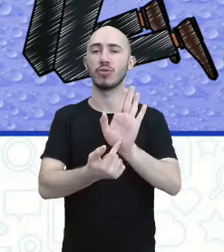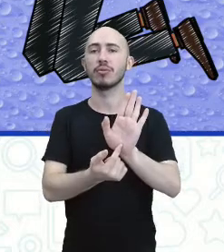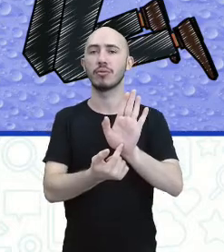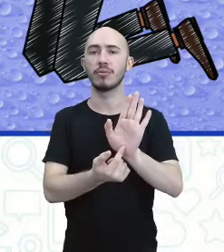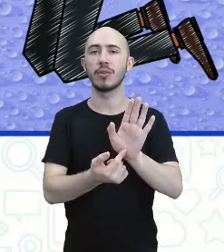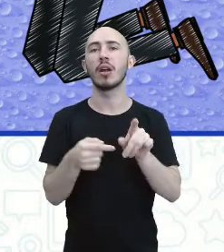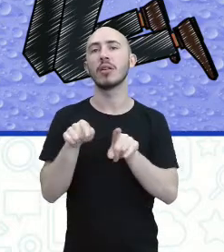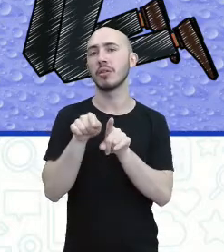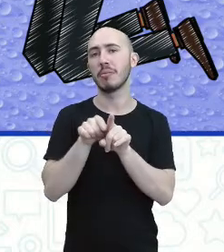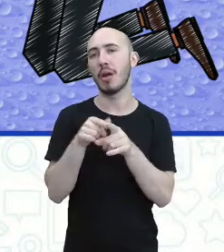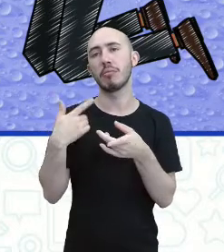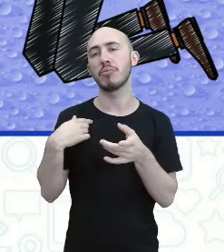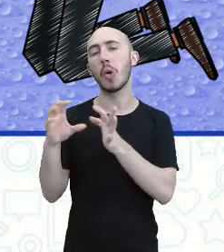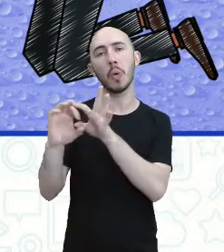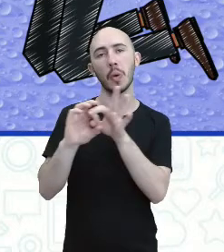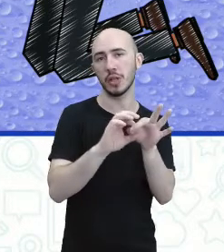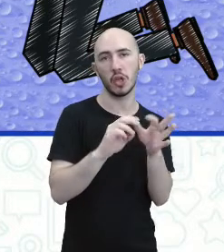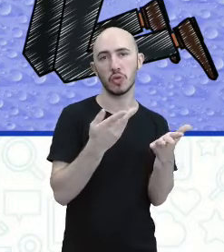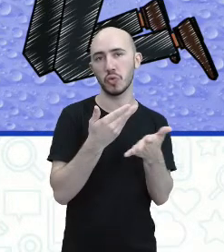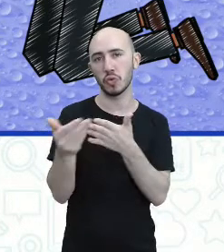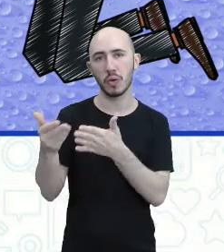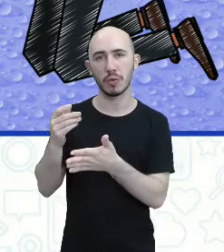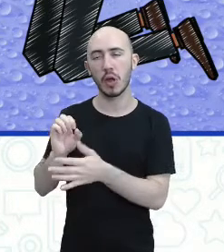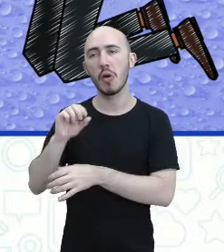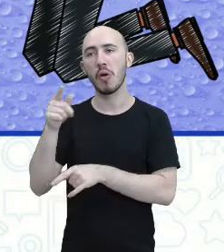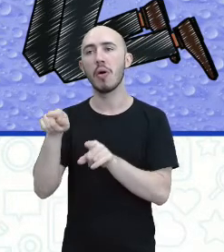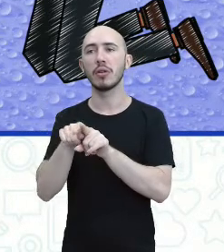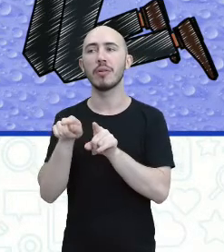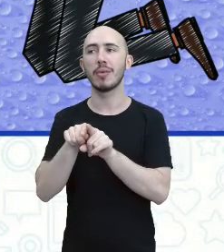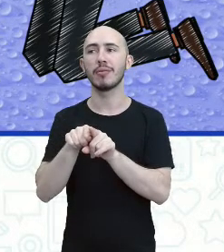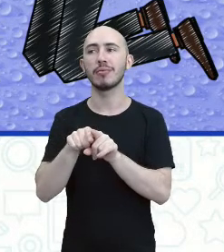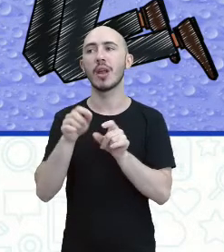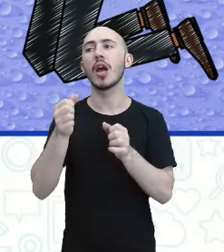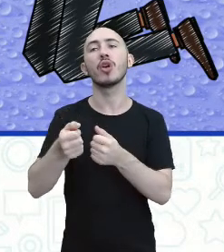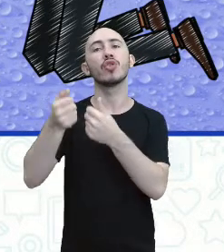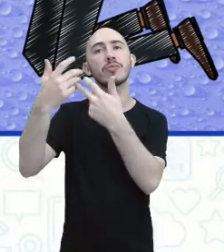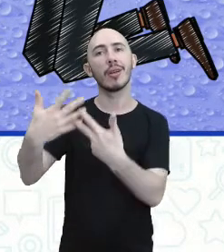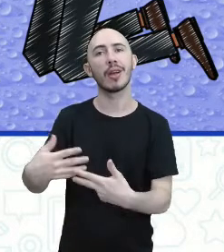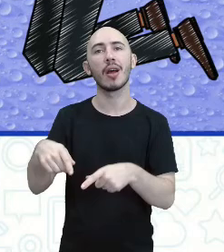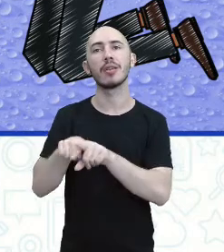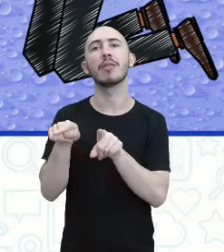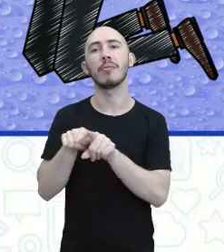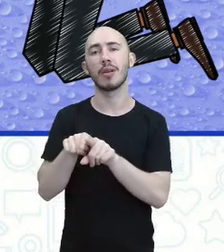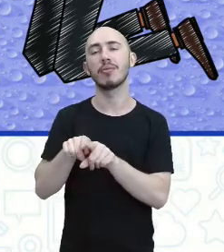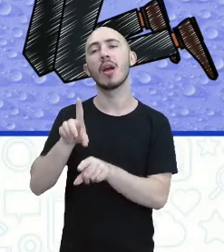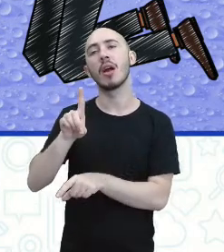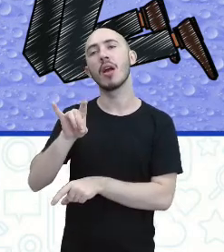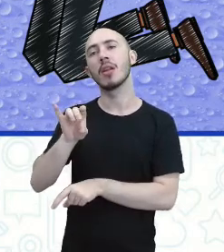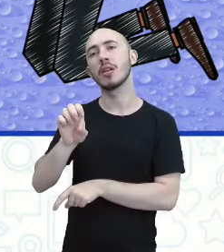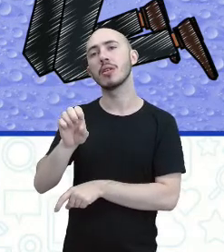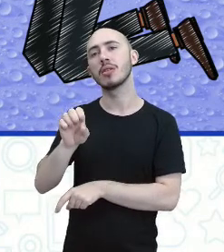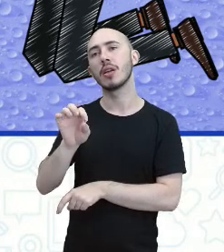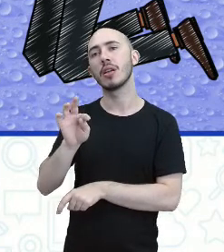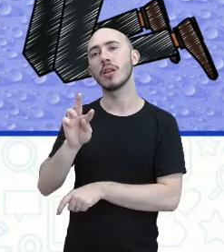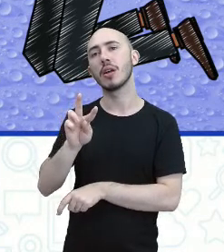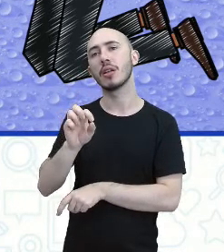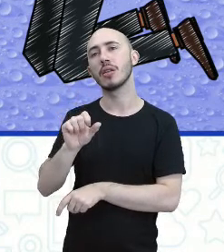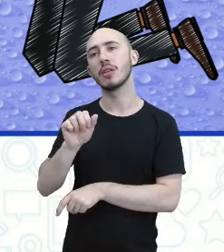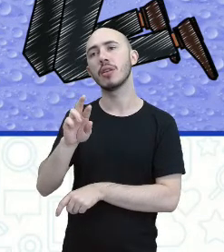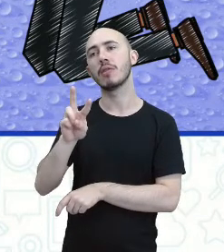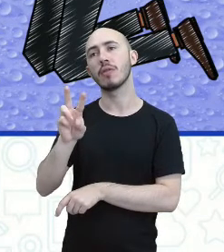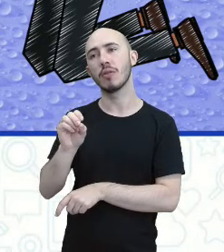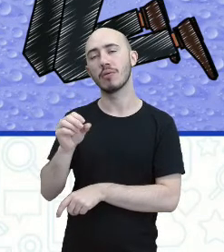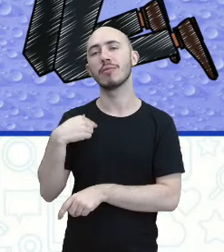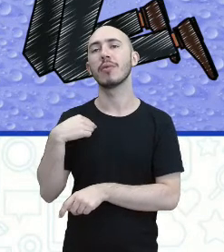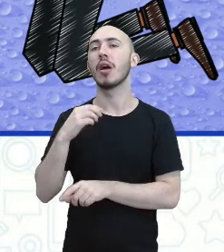uma determinada situação ou o dissertativo para defender um ponto de vista e, em seguida, fazer a